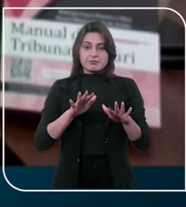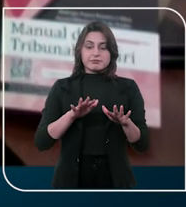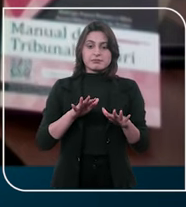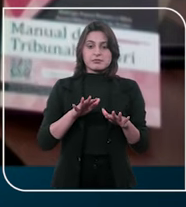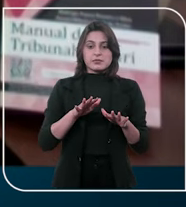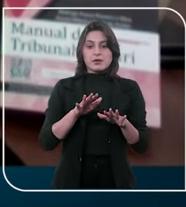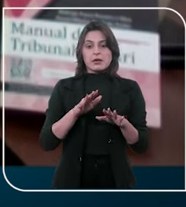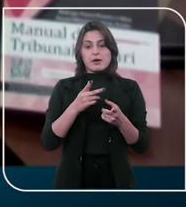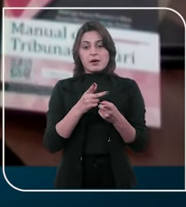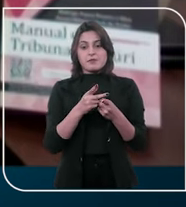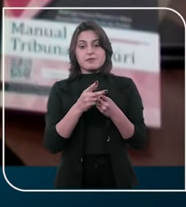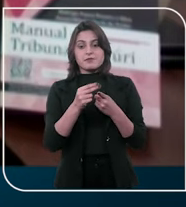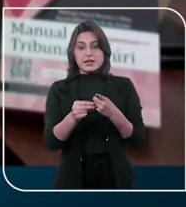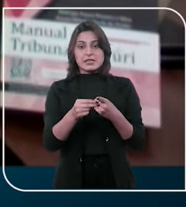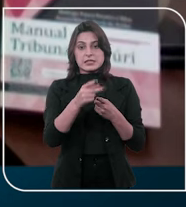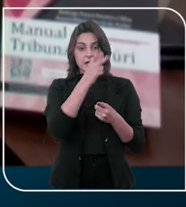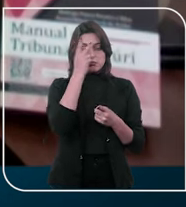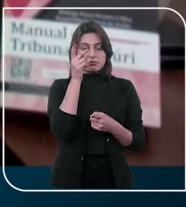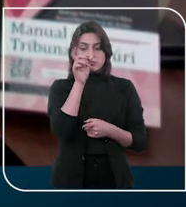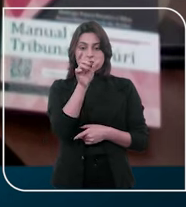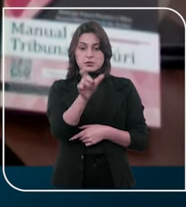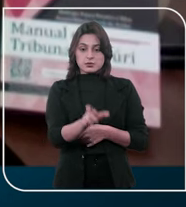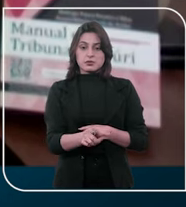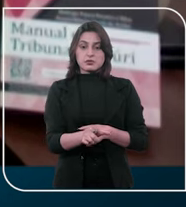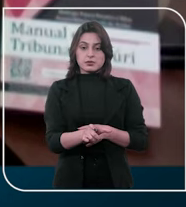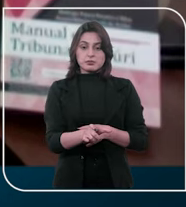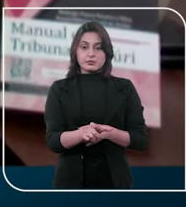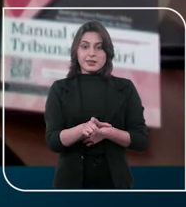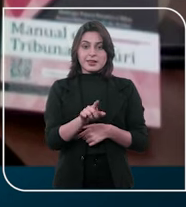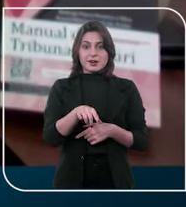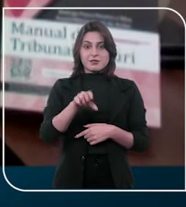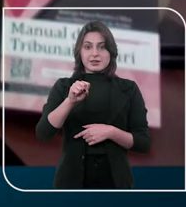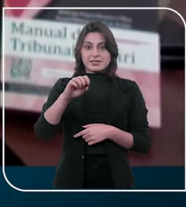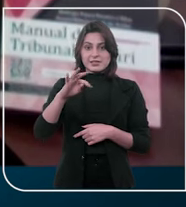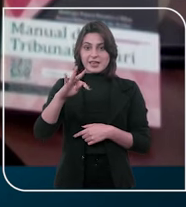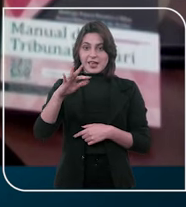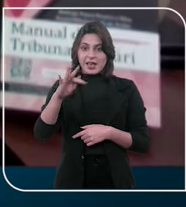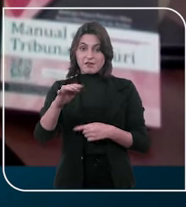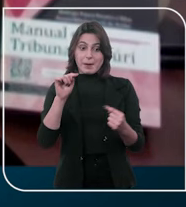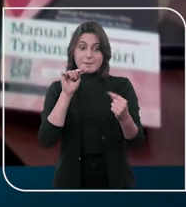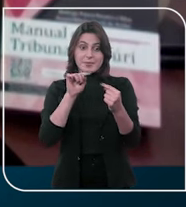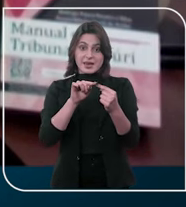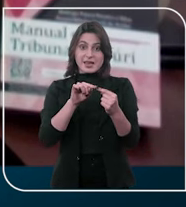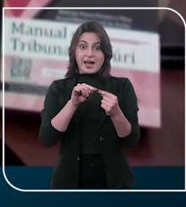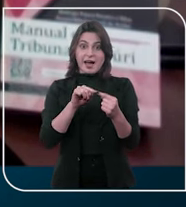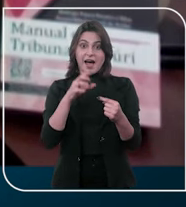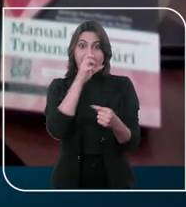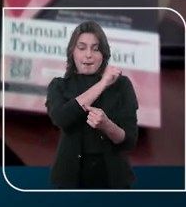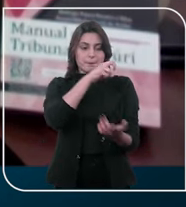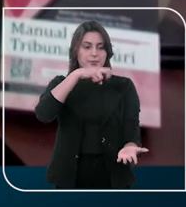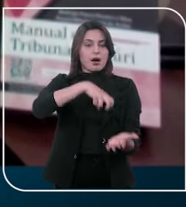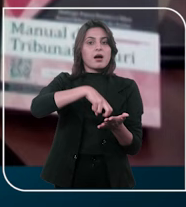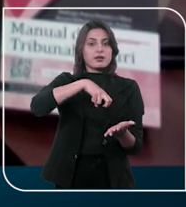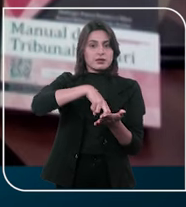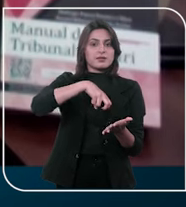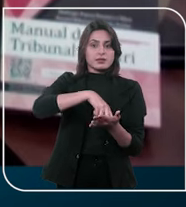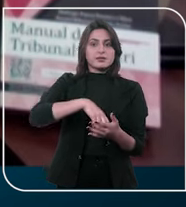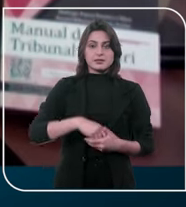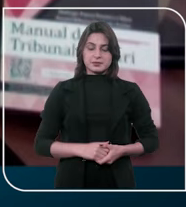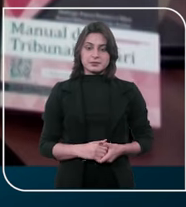que talvez seja vencedora no STF, de aplicar imediatamente a pena. Então, há necessidade de se fazer uma